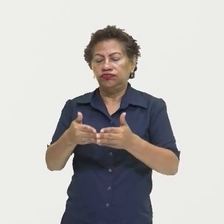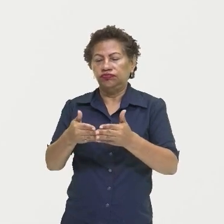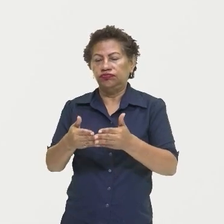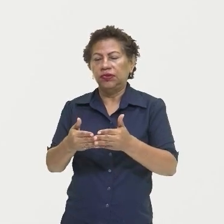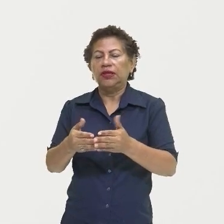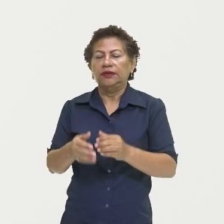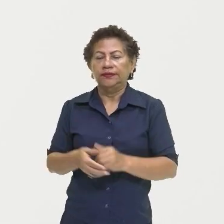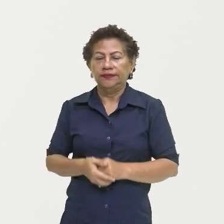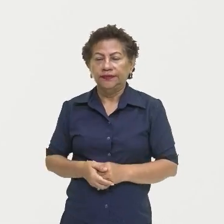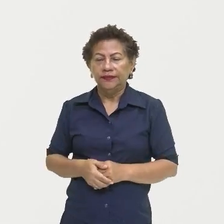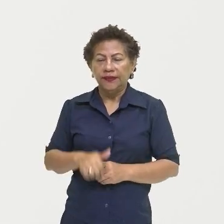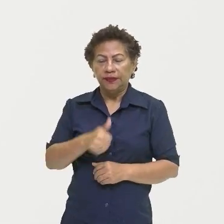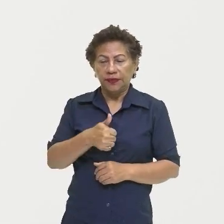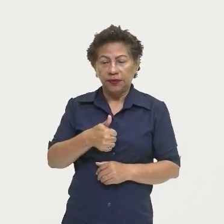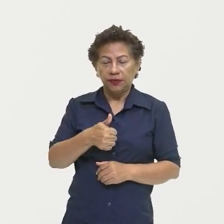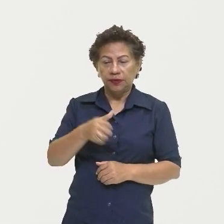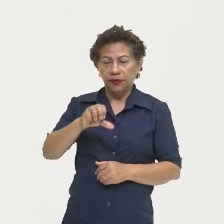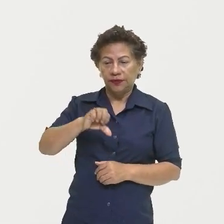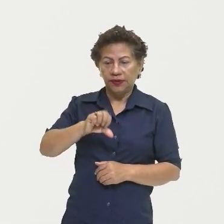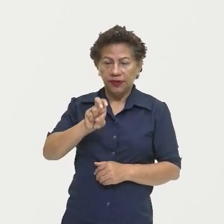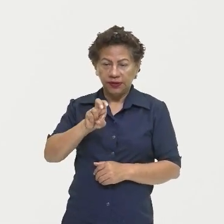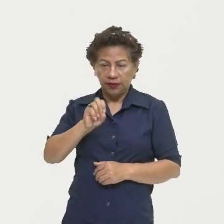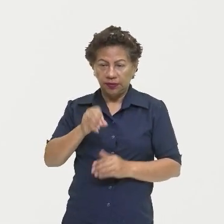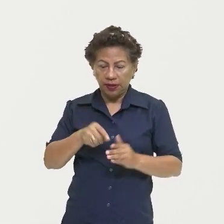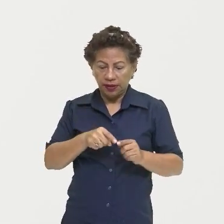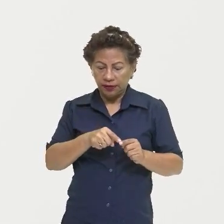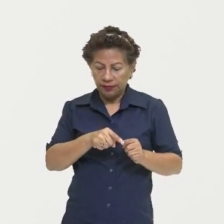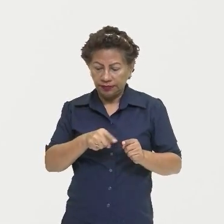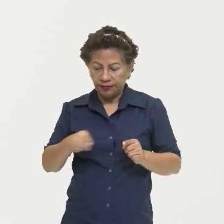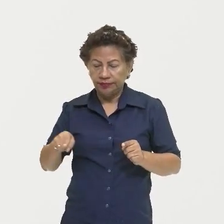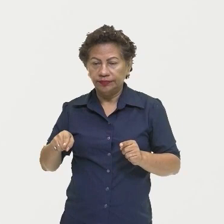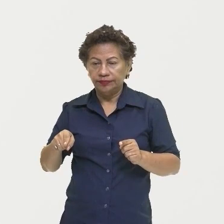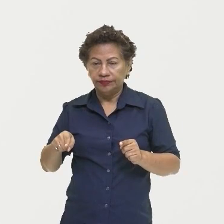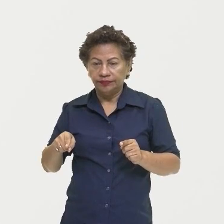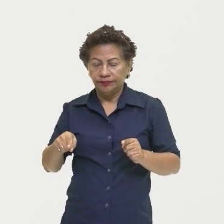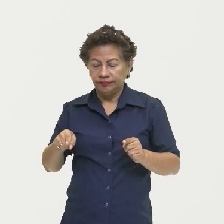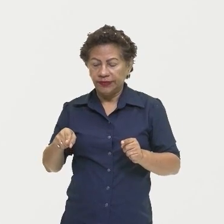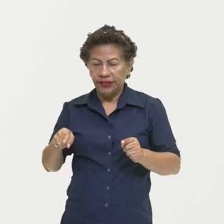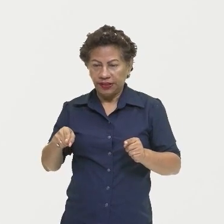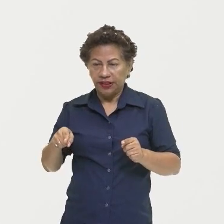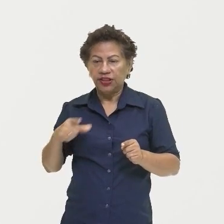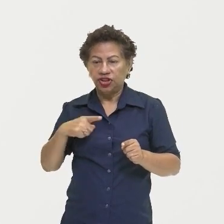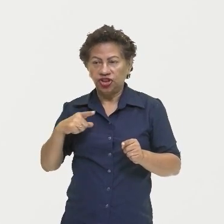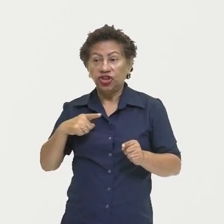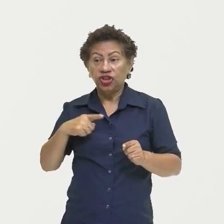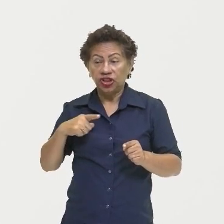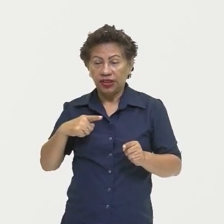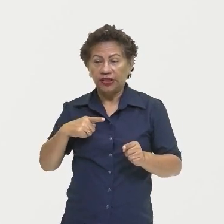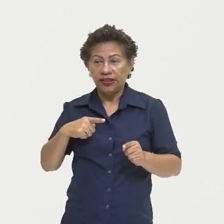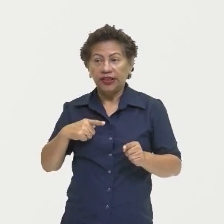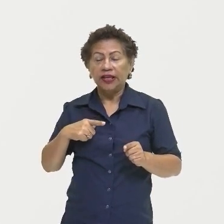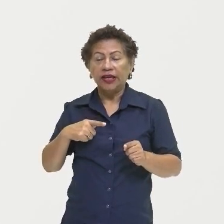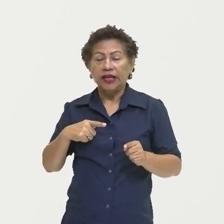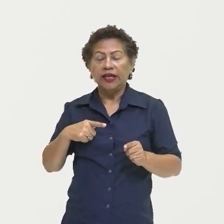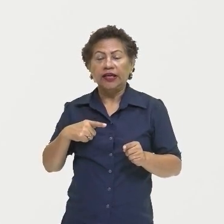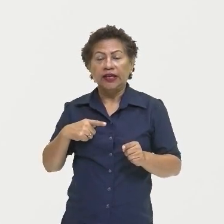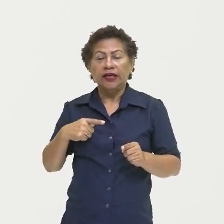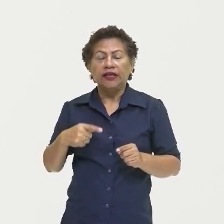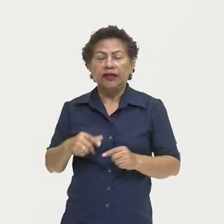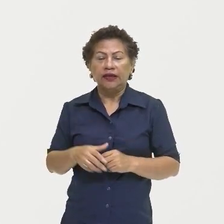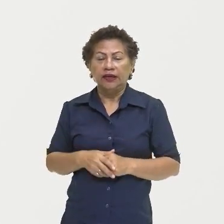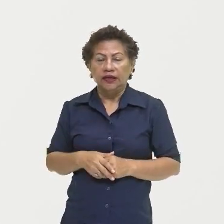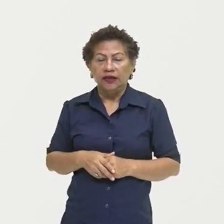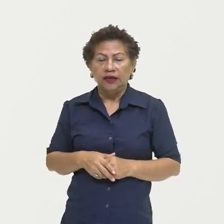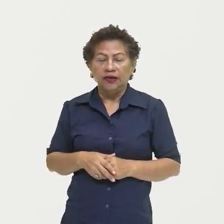Em 1950, nós temos os jatos de passageiro. Aqui a velocidade, olha, o mapinha já